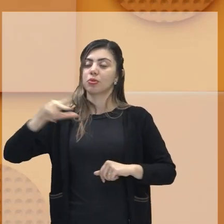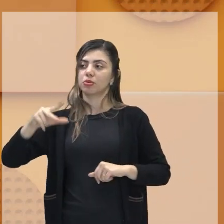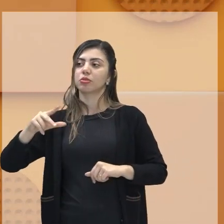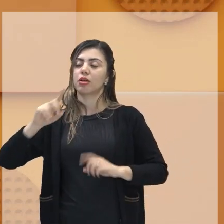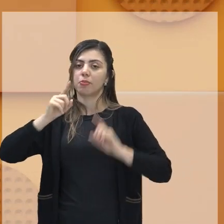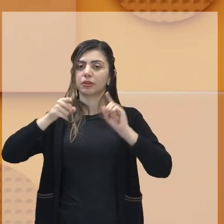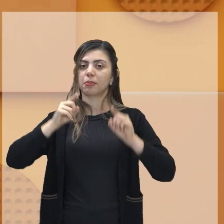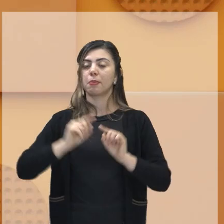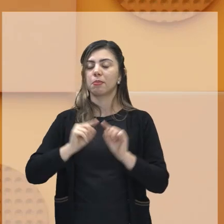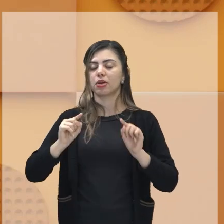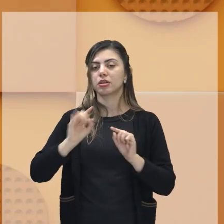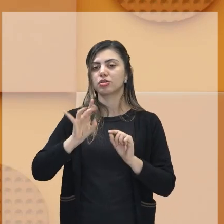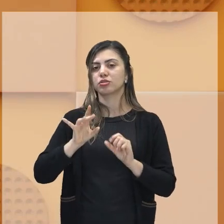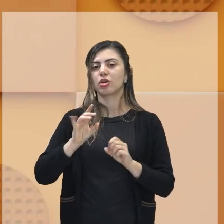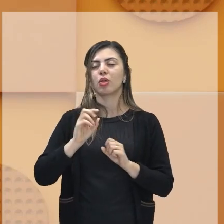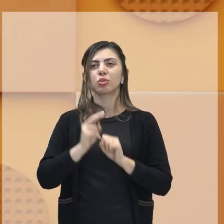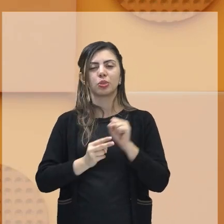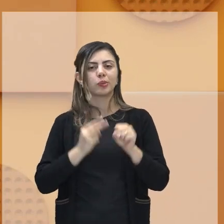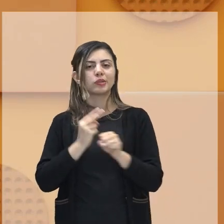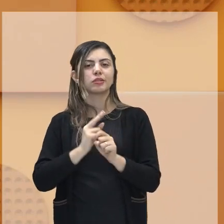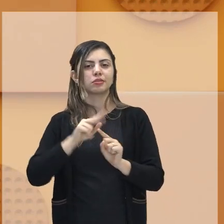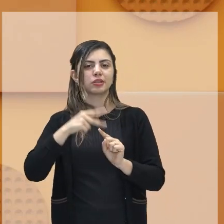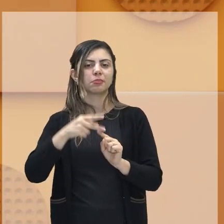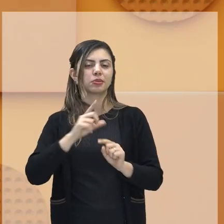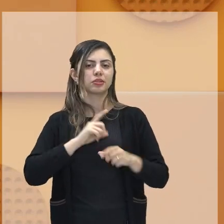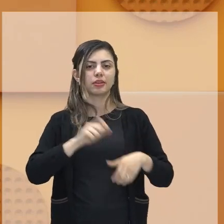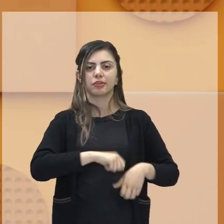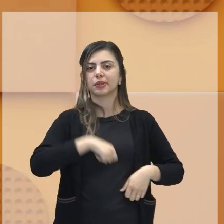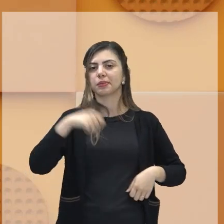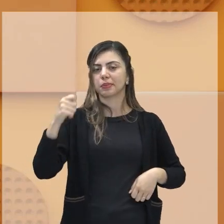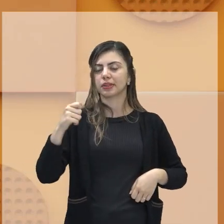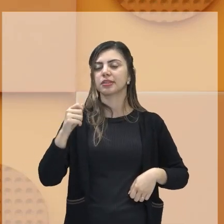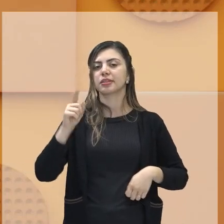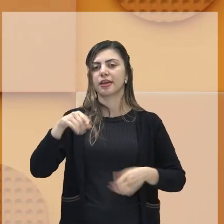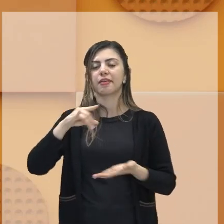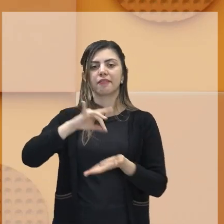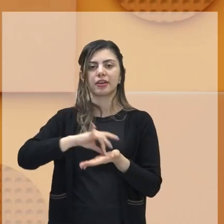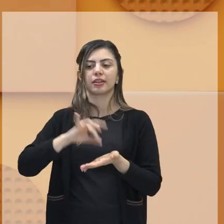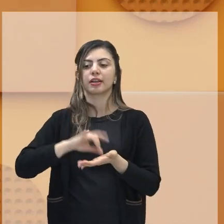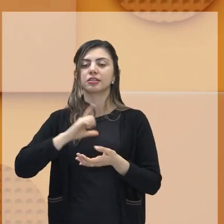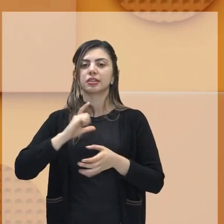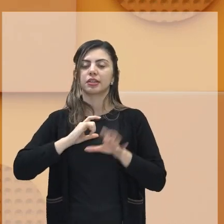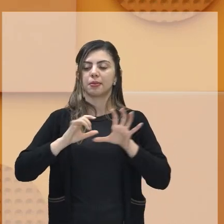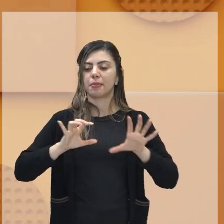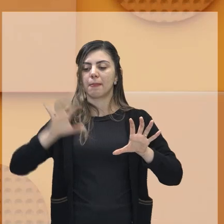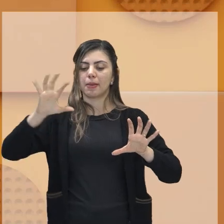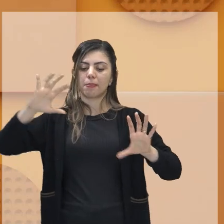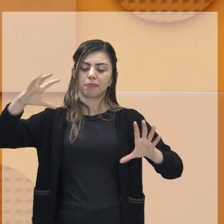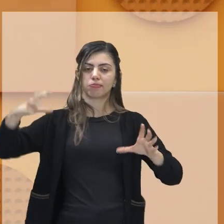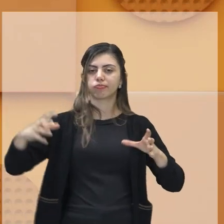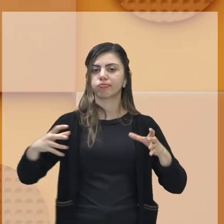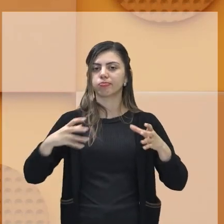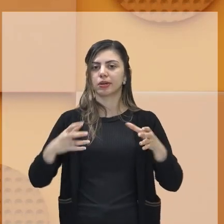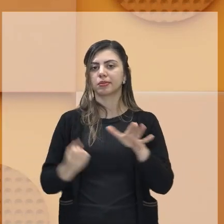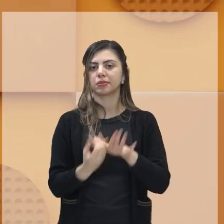em 1824, 2 anos após a declaração de independência do Brasil, é que nós seremos integrados ao